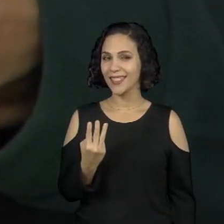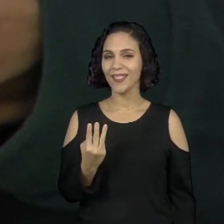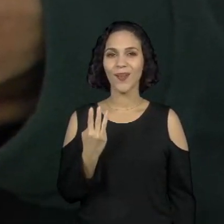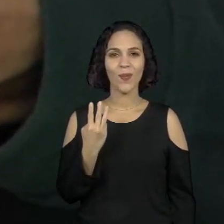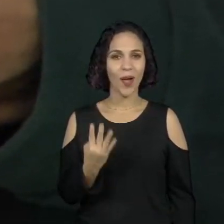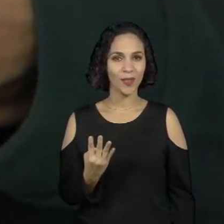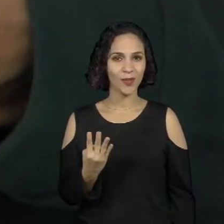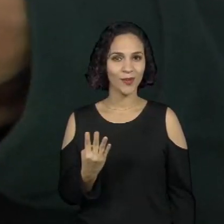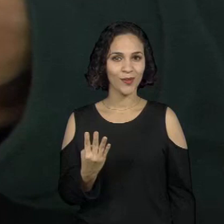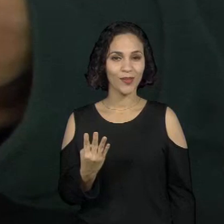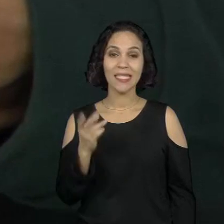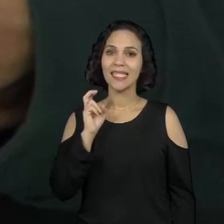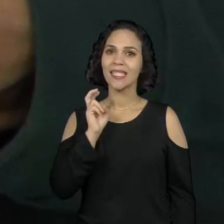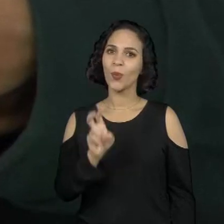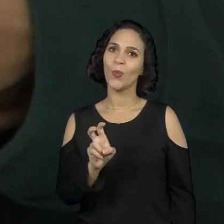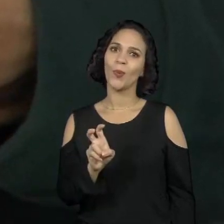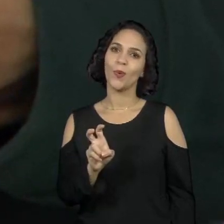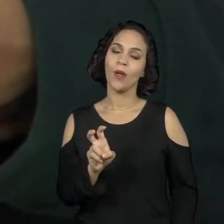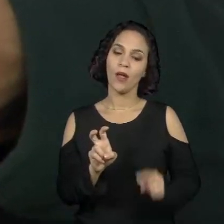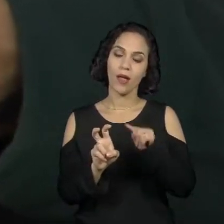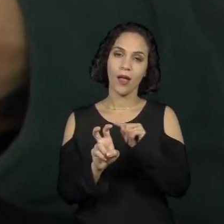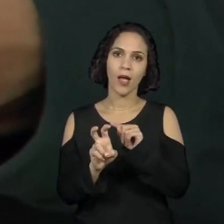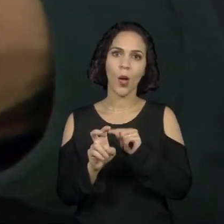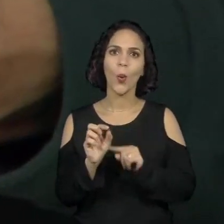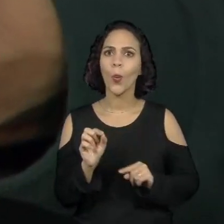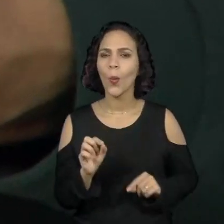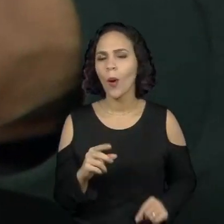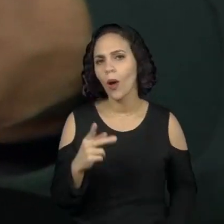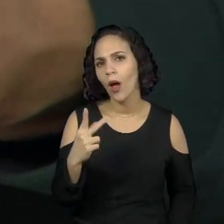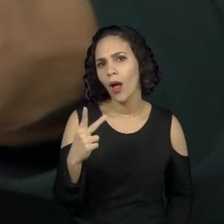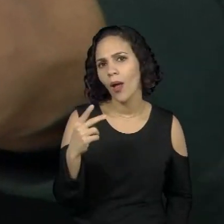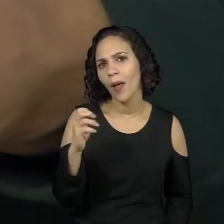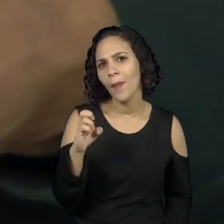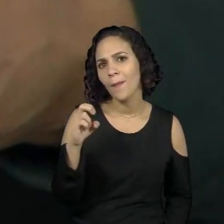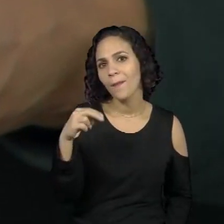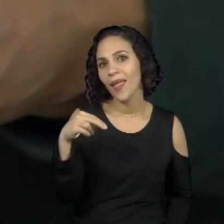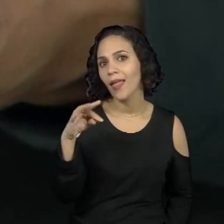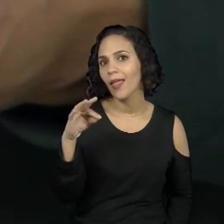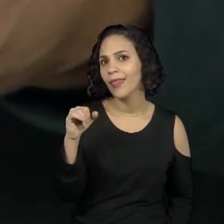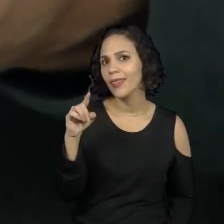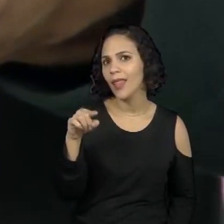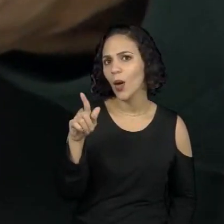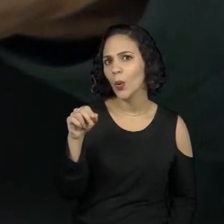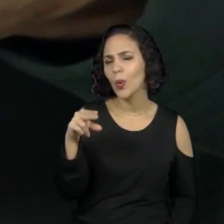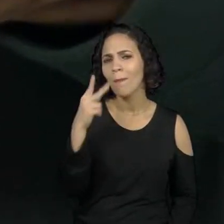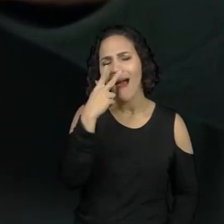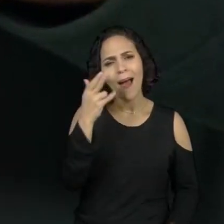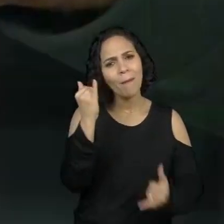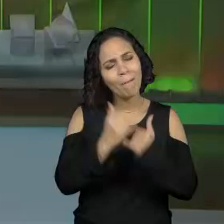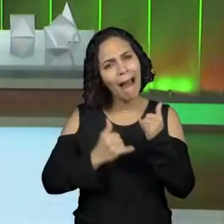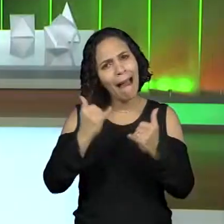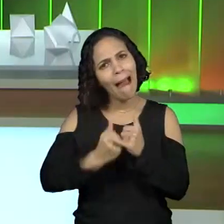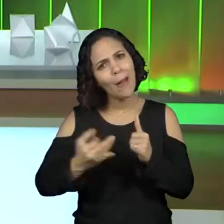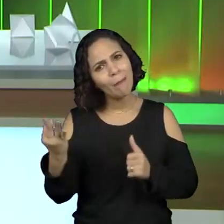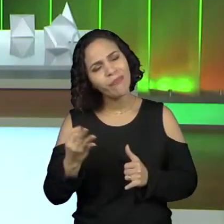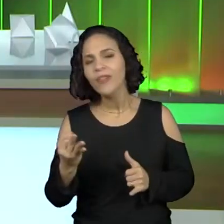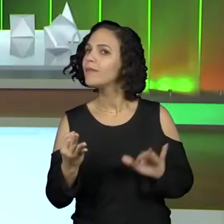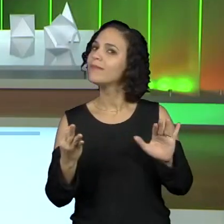4 lados, 5 lados. Mas, professor, parecia. Parecia, mas não